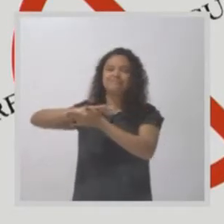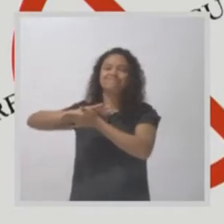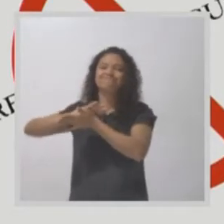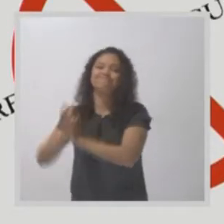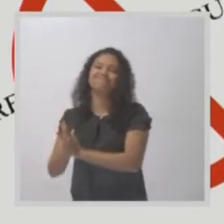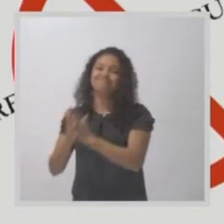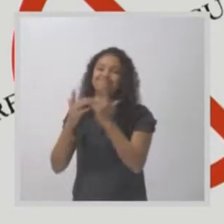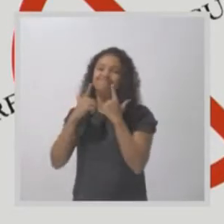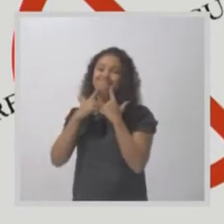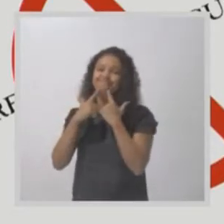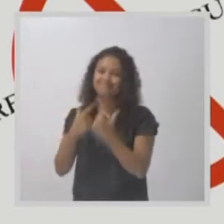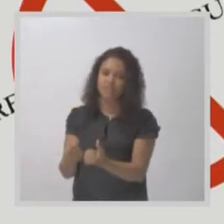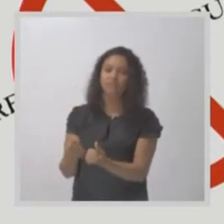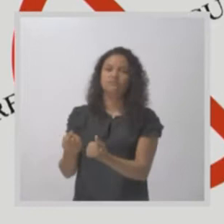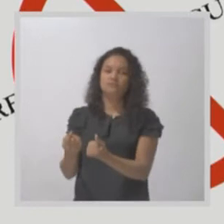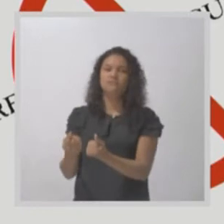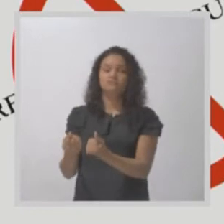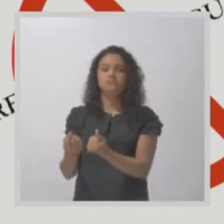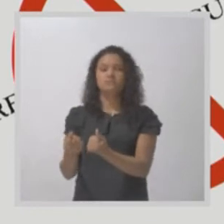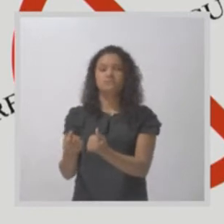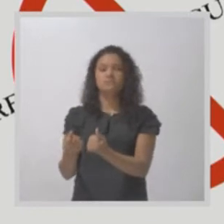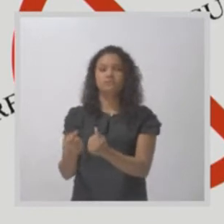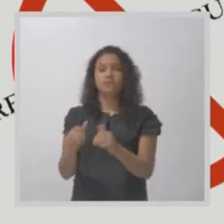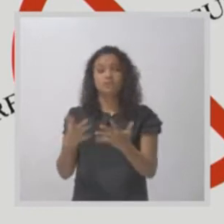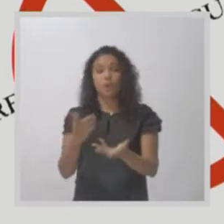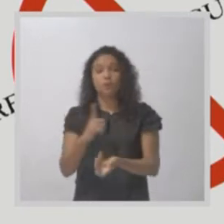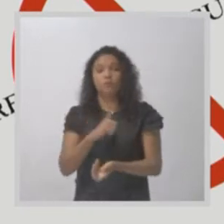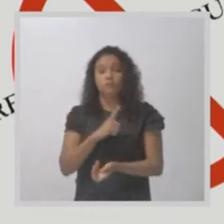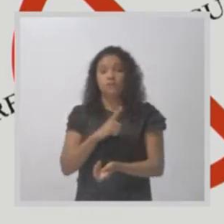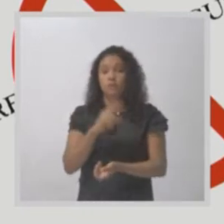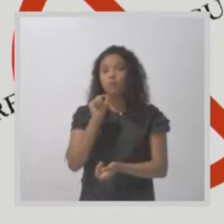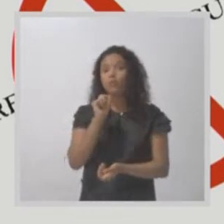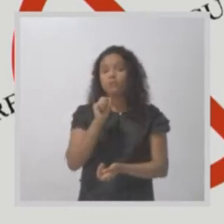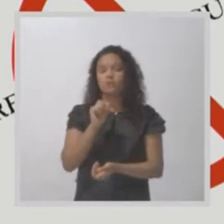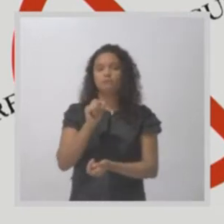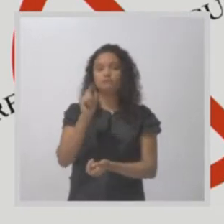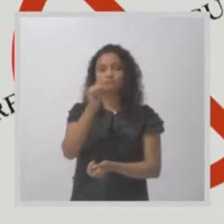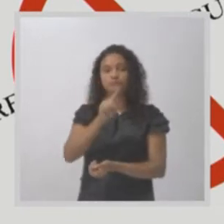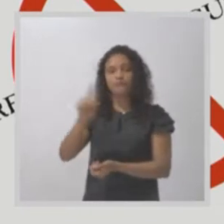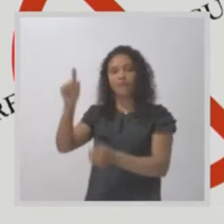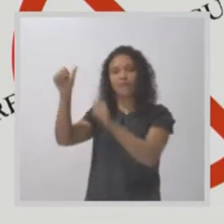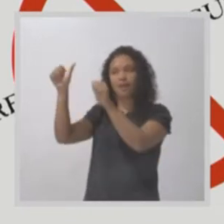linguístico. Aí, nós temos aqui a imagem do